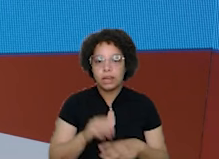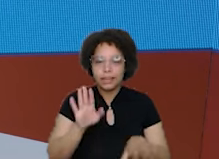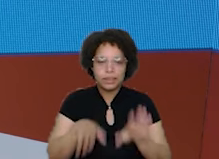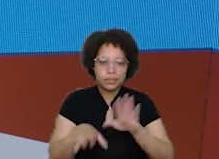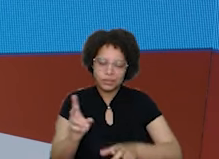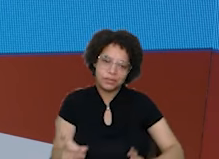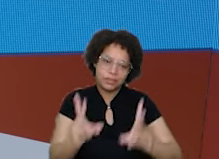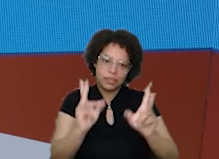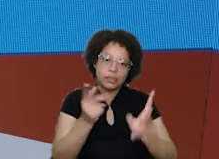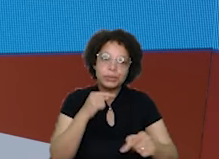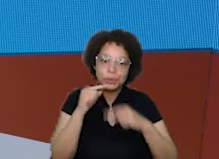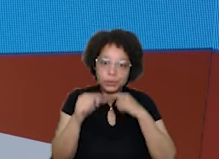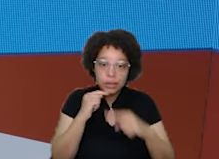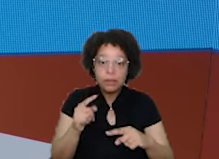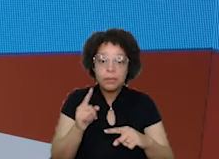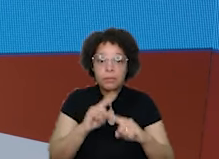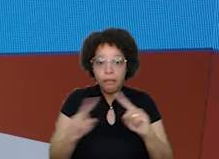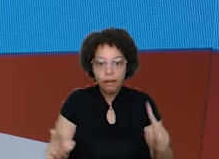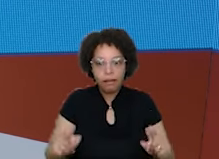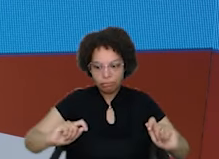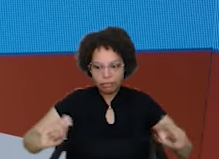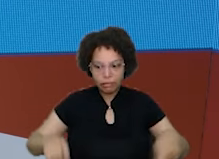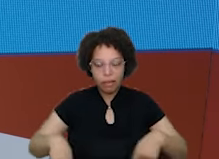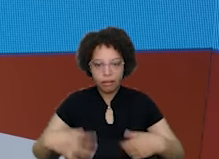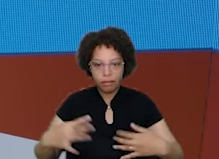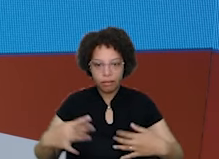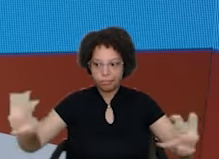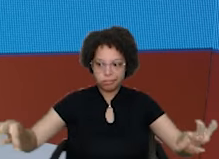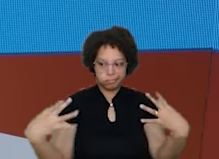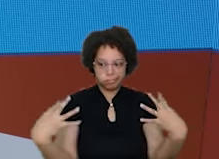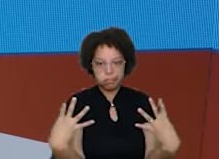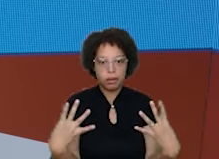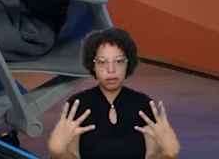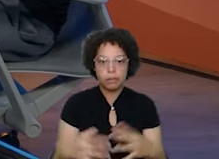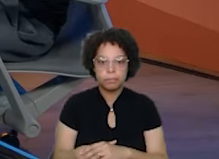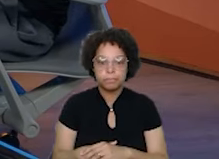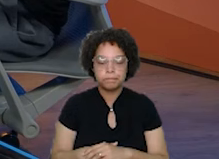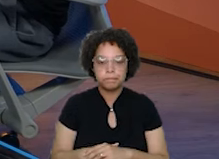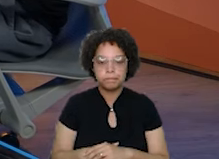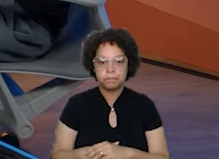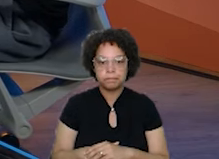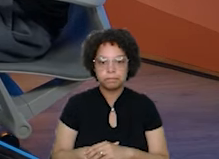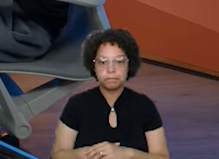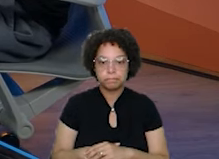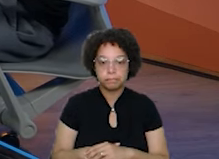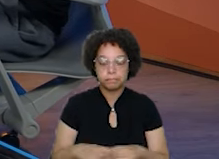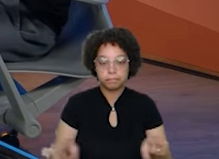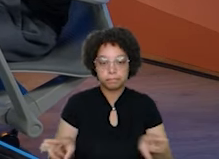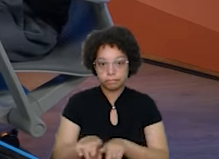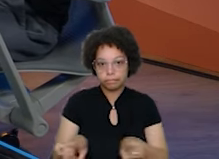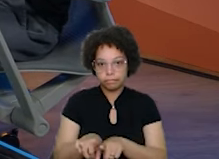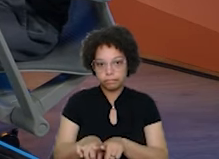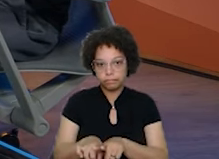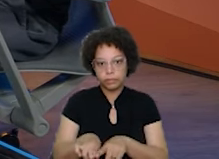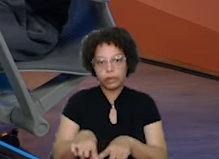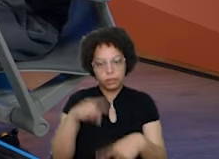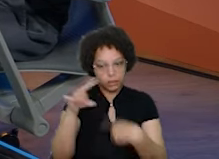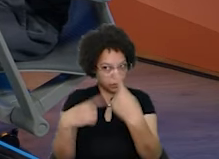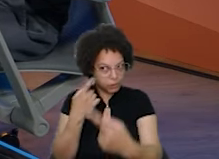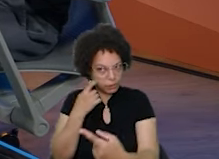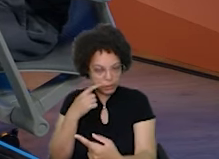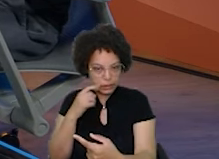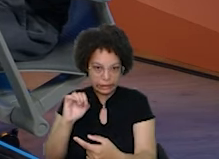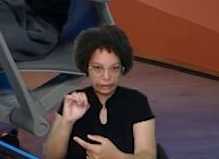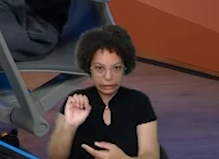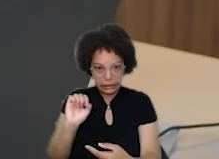tem intenção de vender você tem intenção de se tornar mais relevante cono né de ser relevante acho me corrijam Se eu estiver errada por